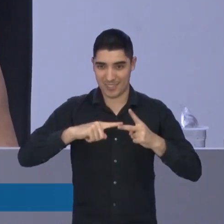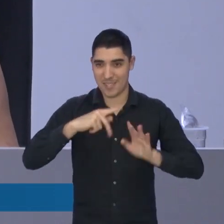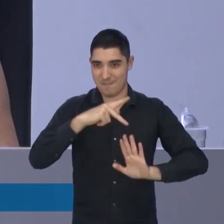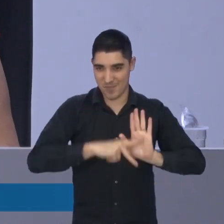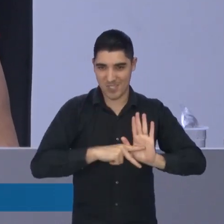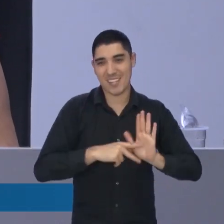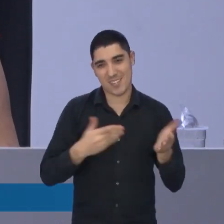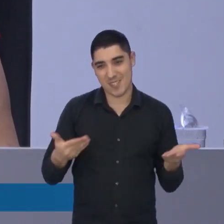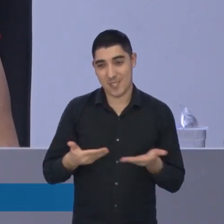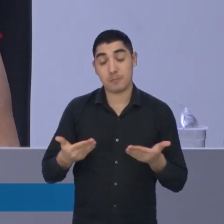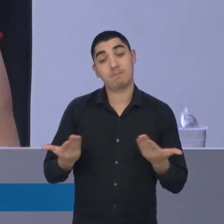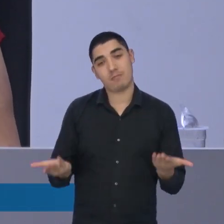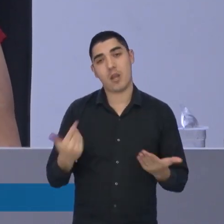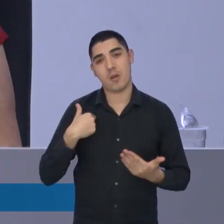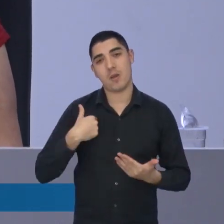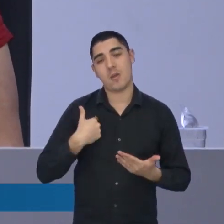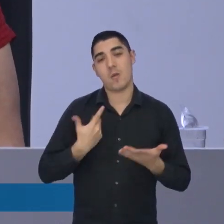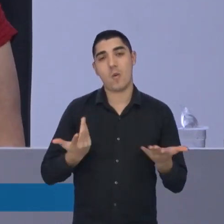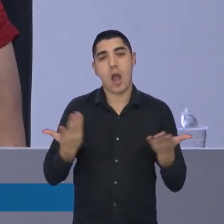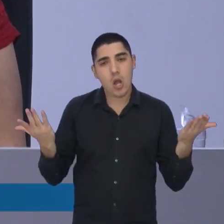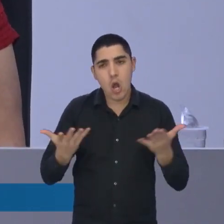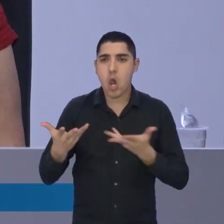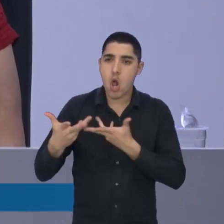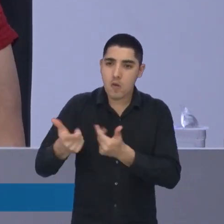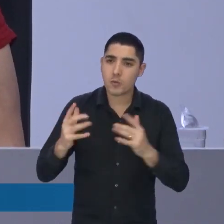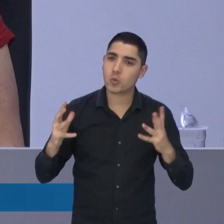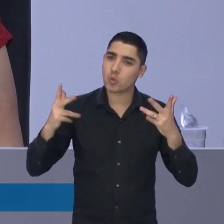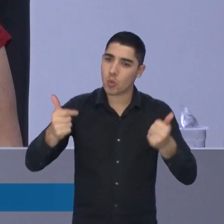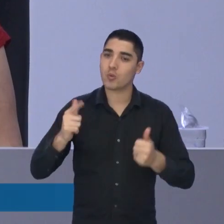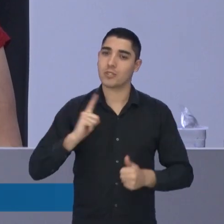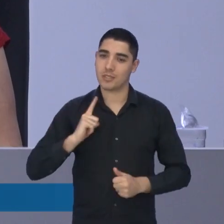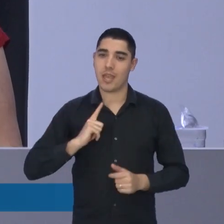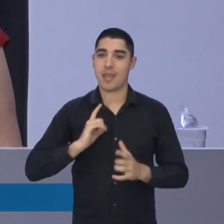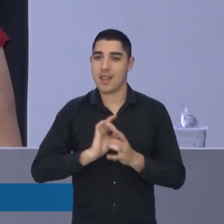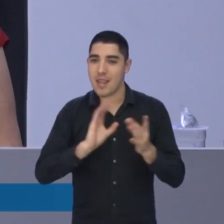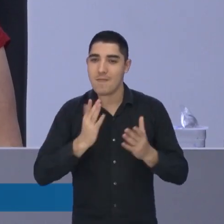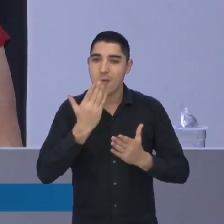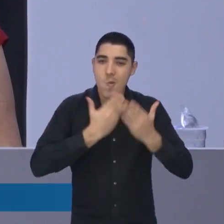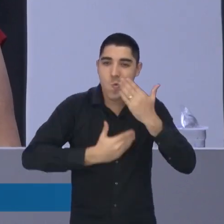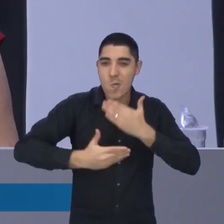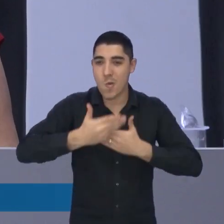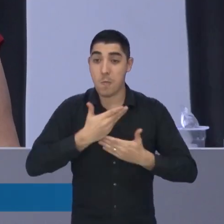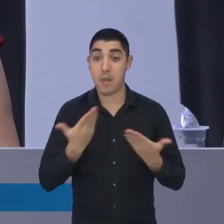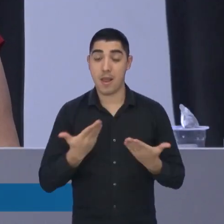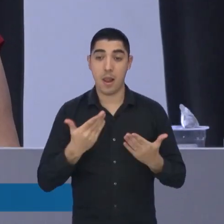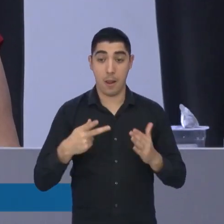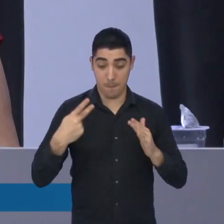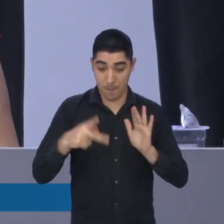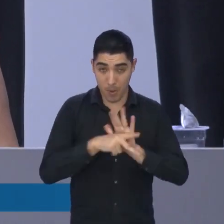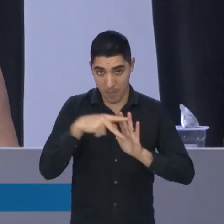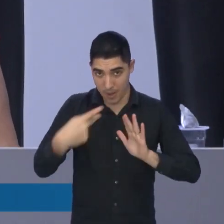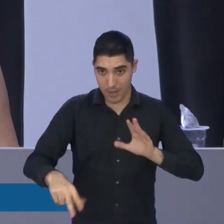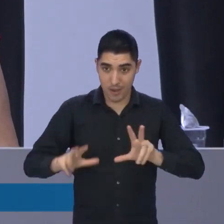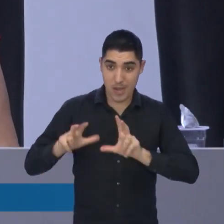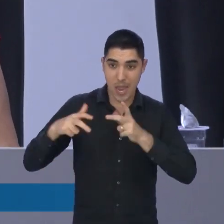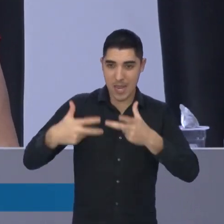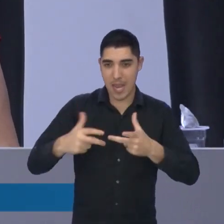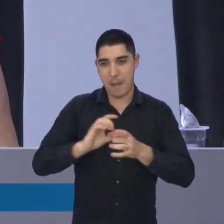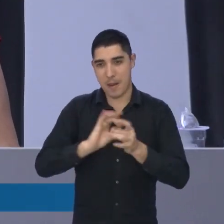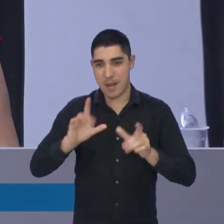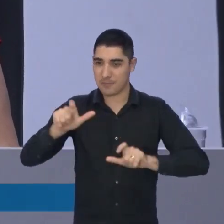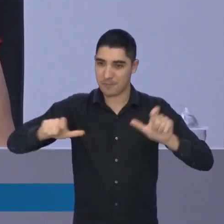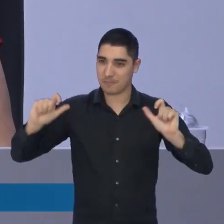nome dos homenageados, convidamos a todos para uma recepção ali no hall da Edilidade, e aproveitamos